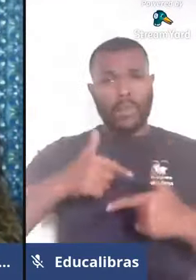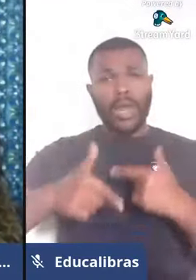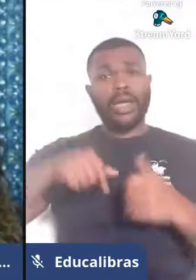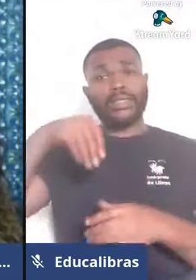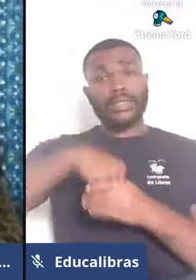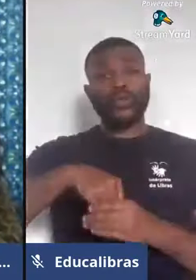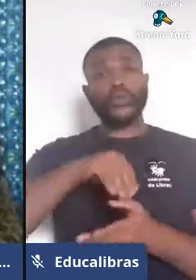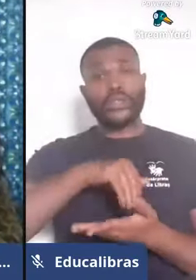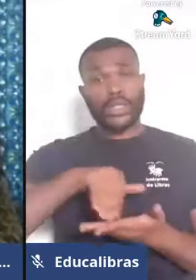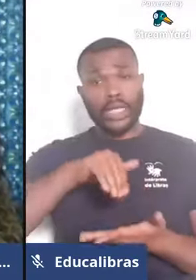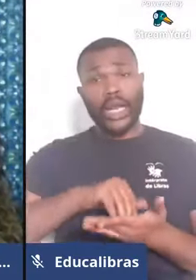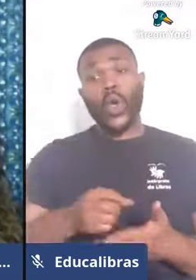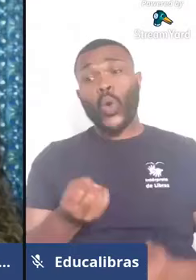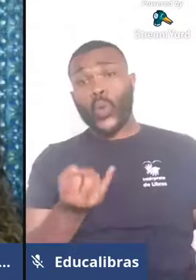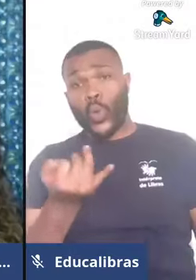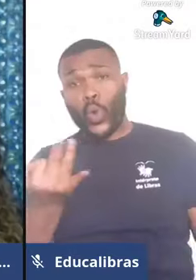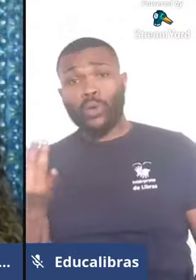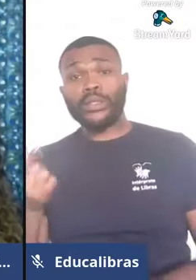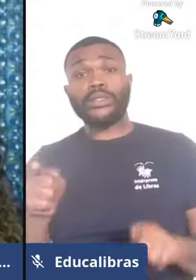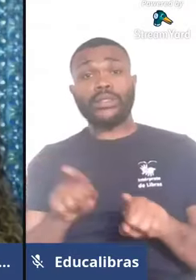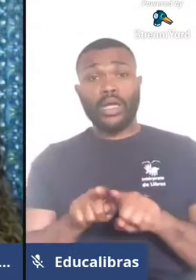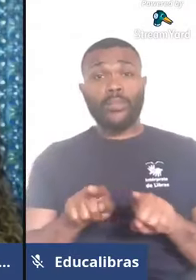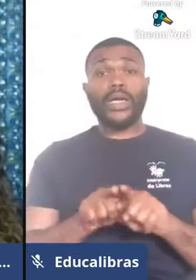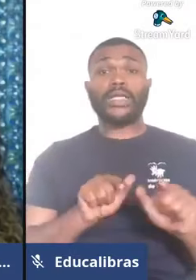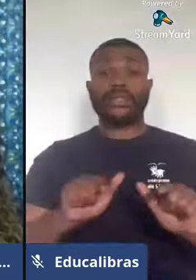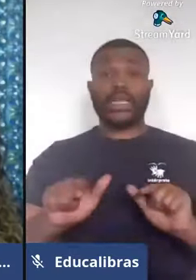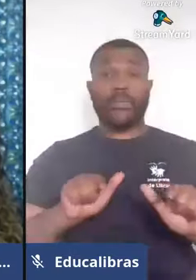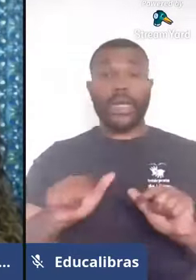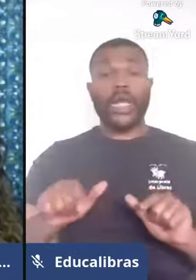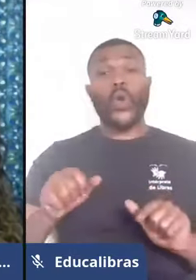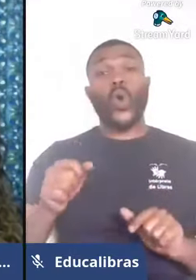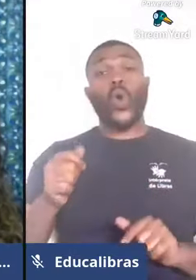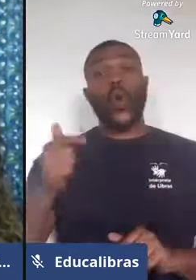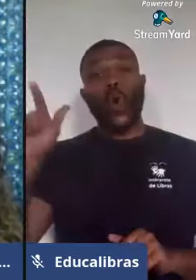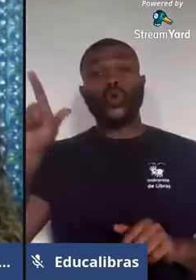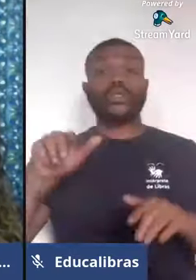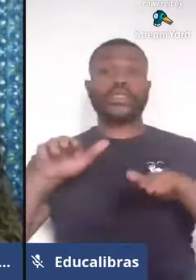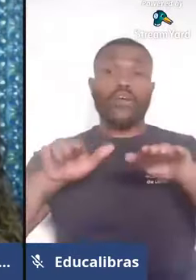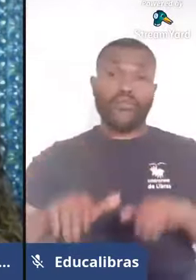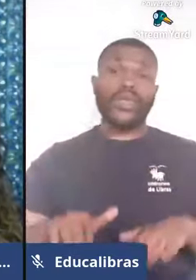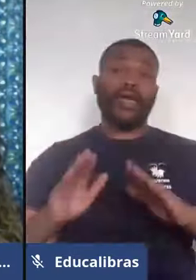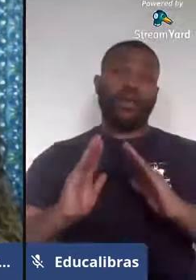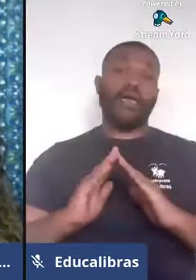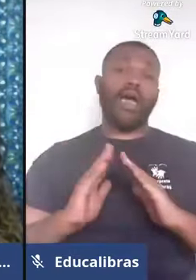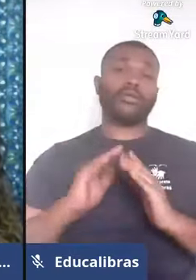algumas pessoas aqui que estão vindo comigo, outras estão em home office.